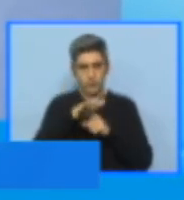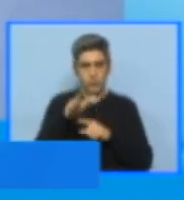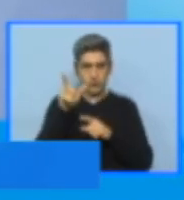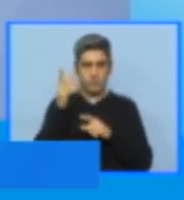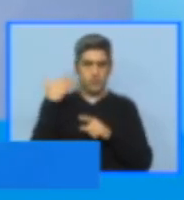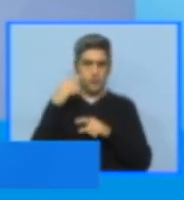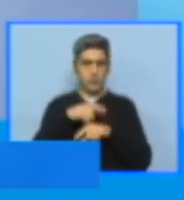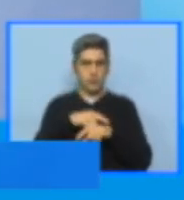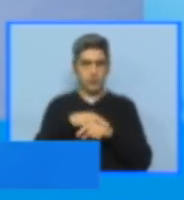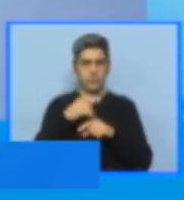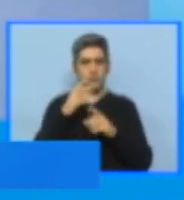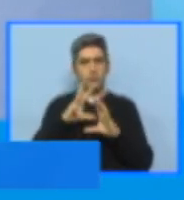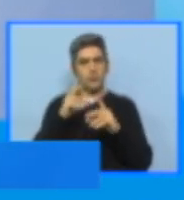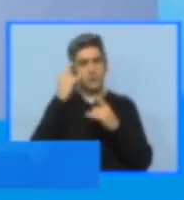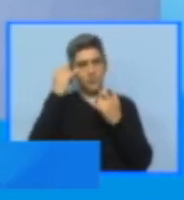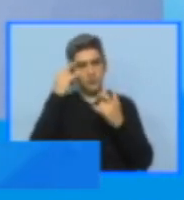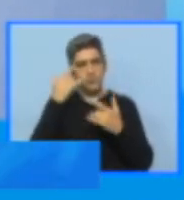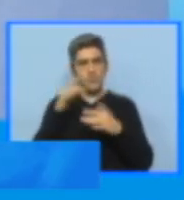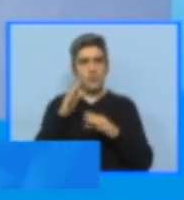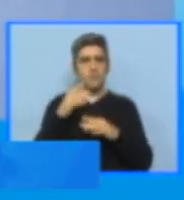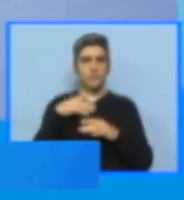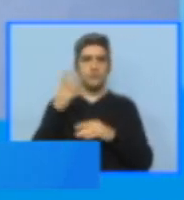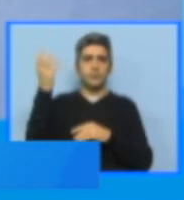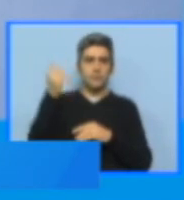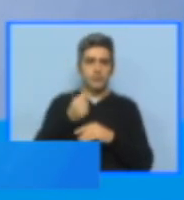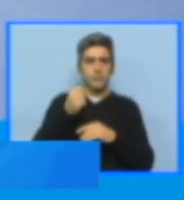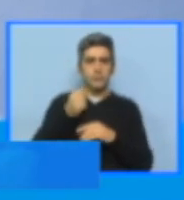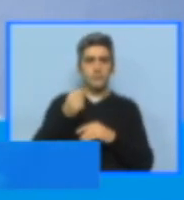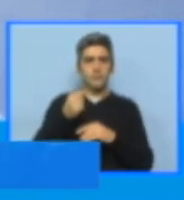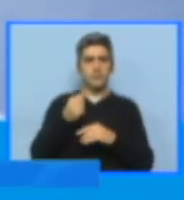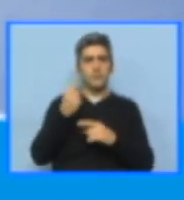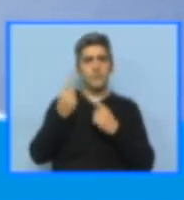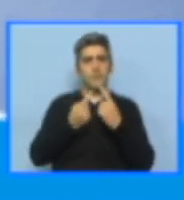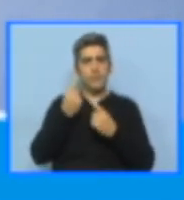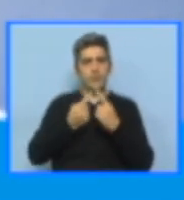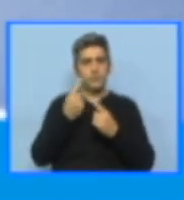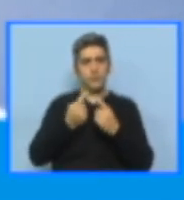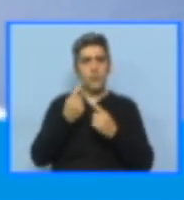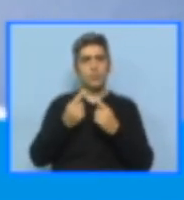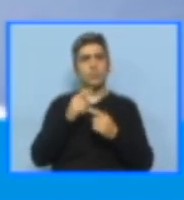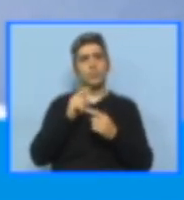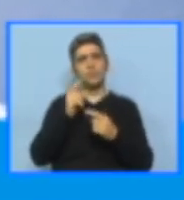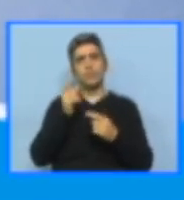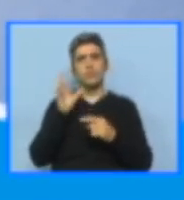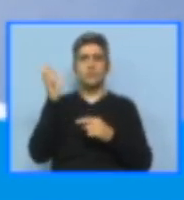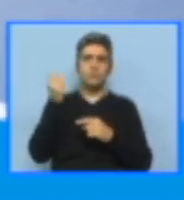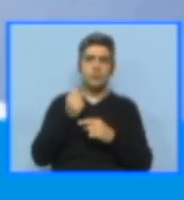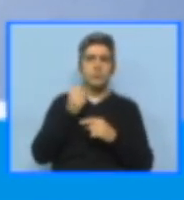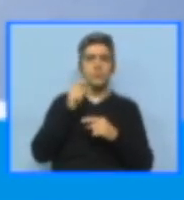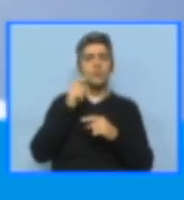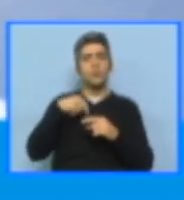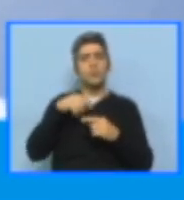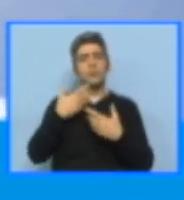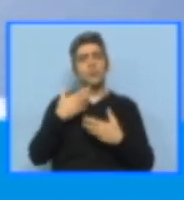Igreja e sobre a evolução das ideias, mas vamos trazer alguns do que hoje